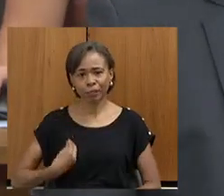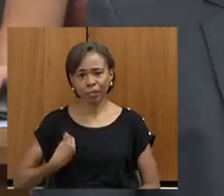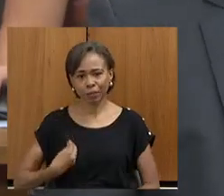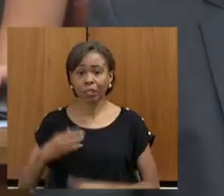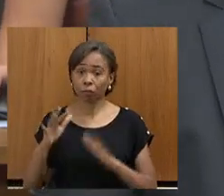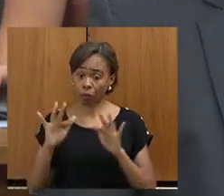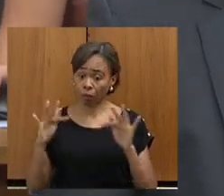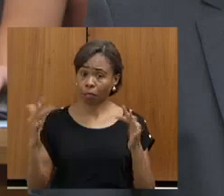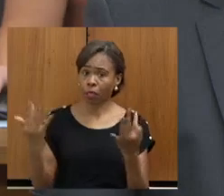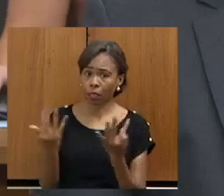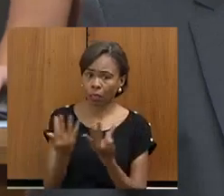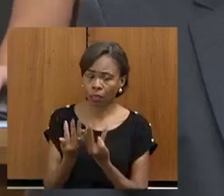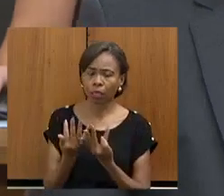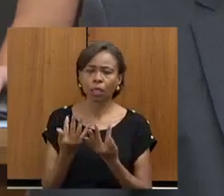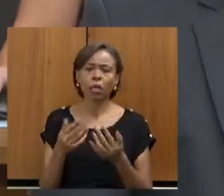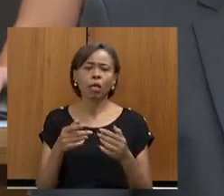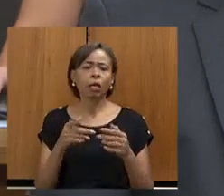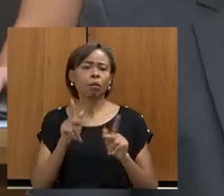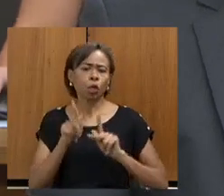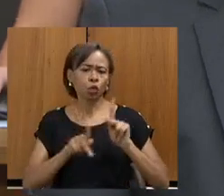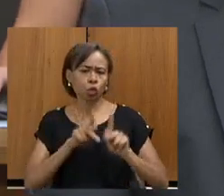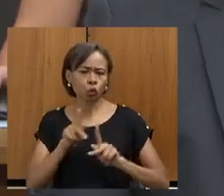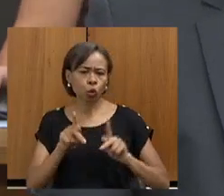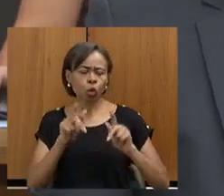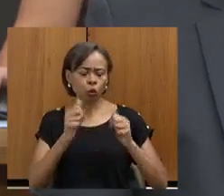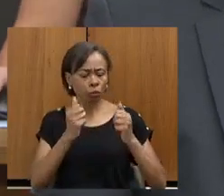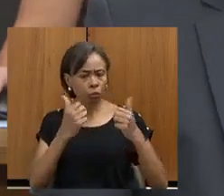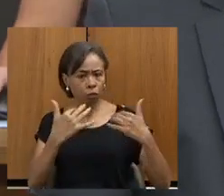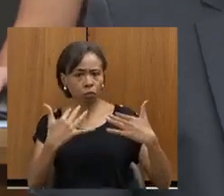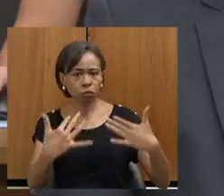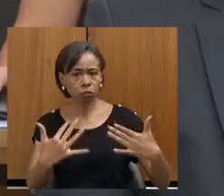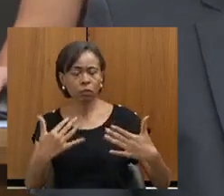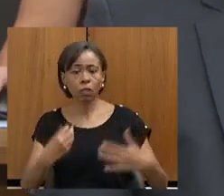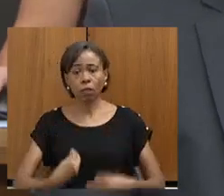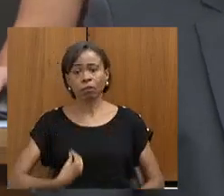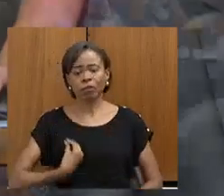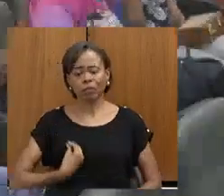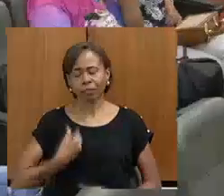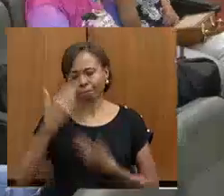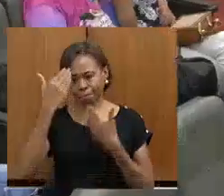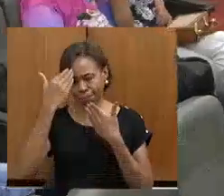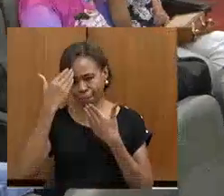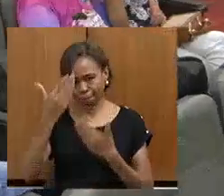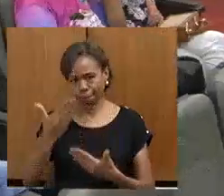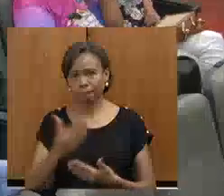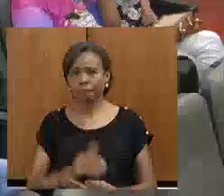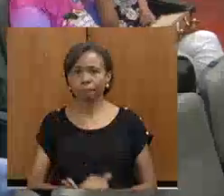familiares, todos aqueles que estão aqui participando dessa audiência. Muito obrigado.